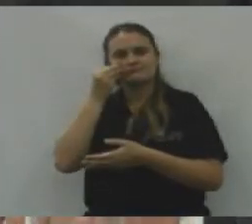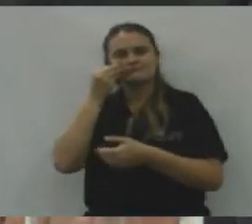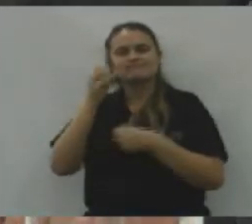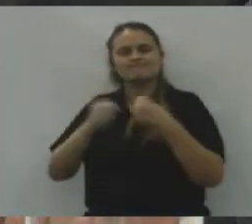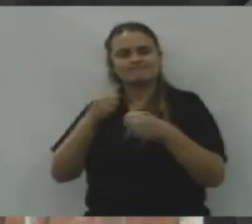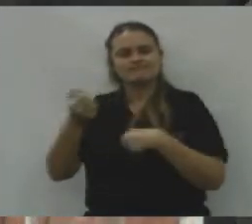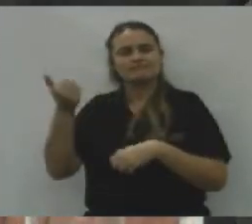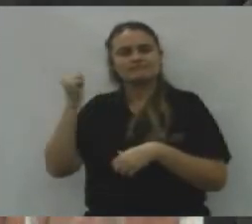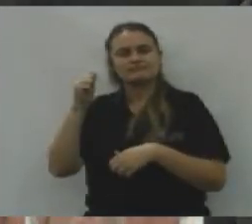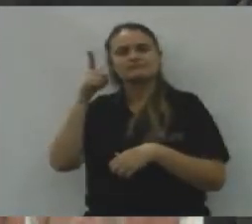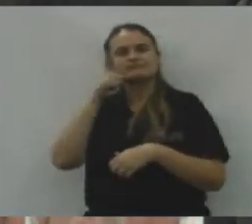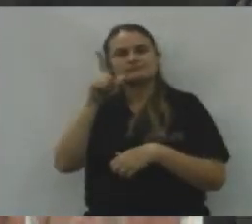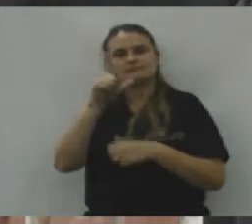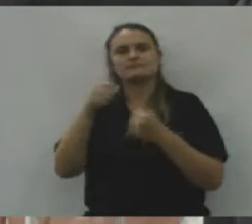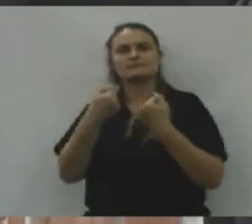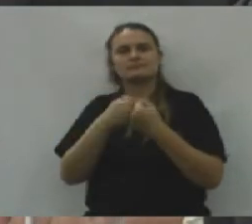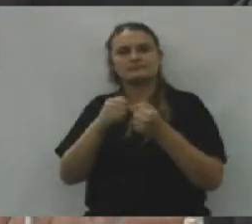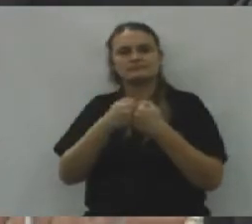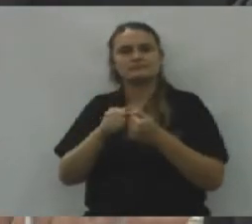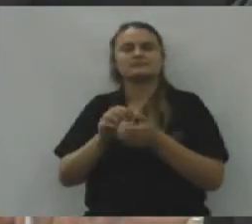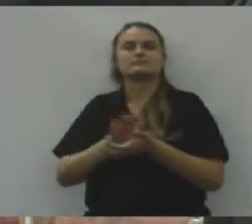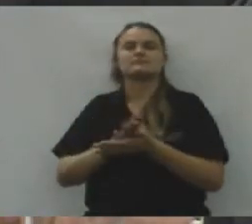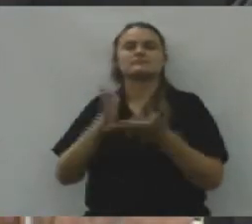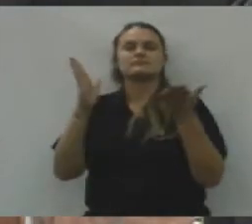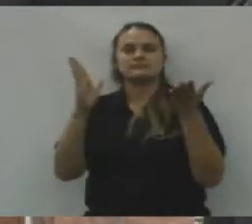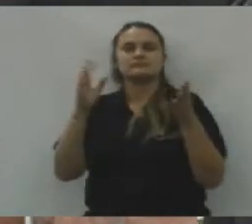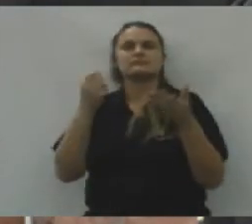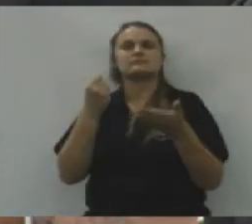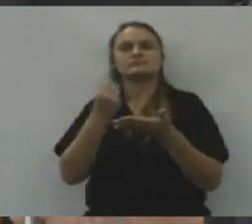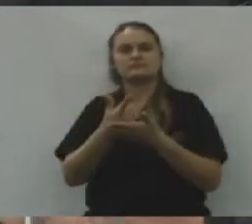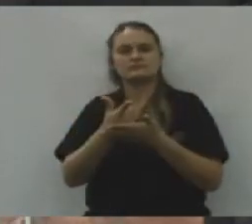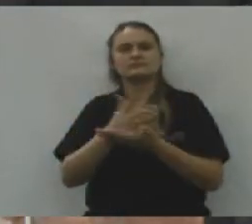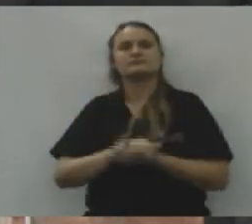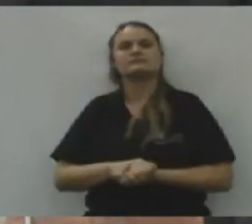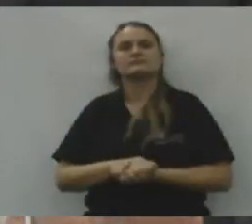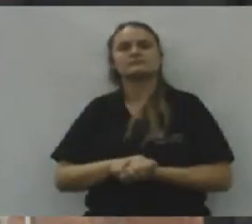correndo atrás para conseguir esse ônibus. Enfim, foi comprado agora,